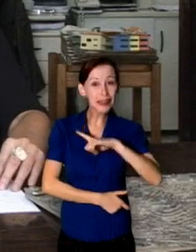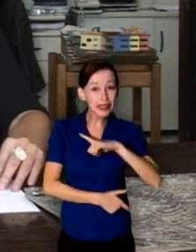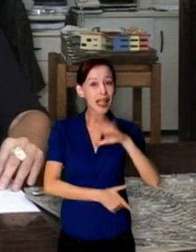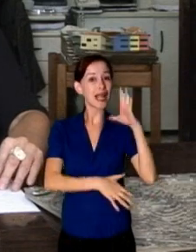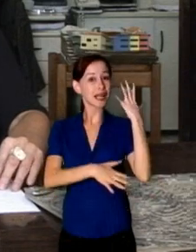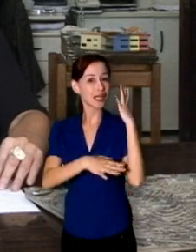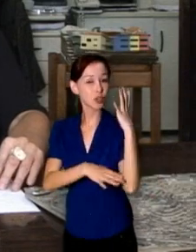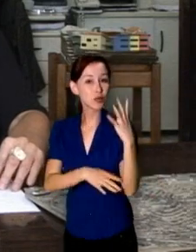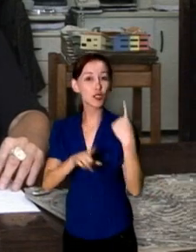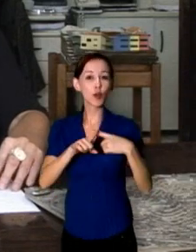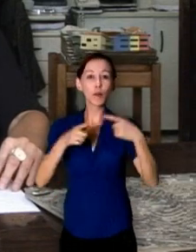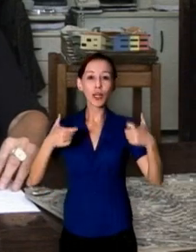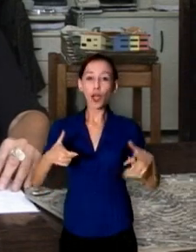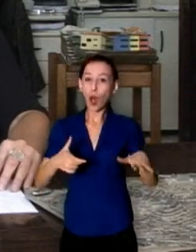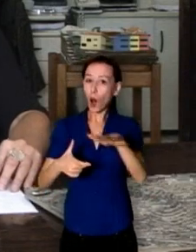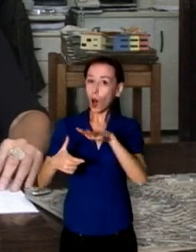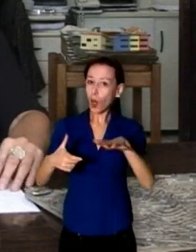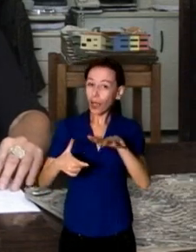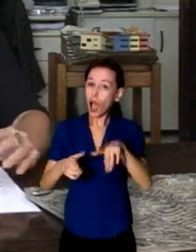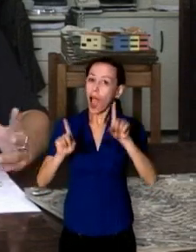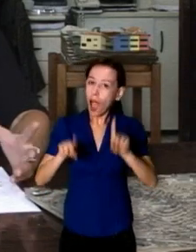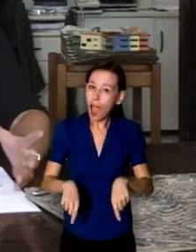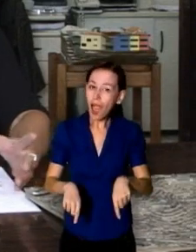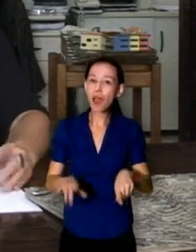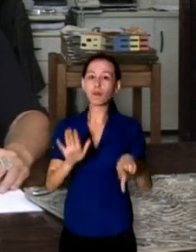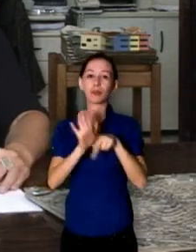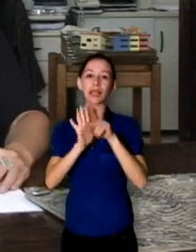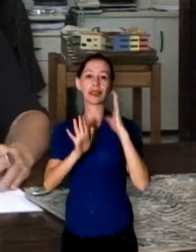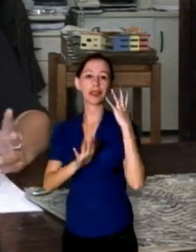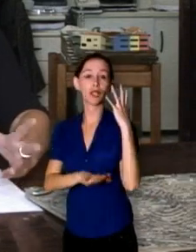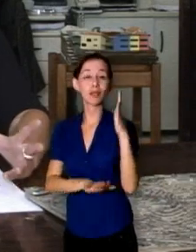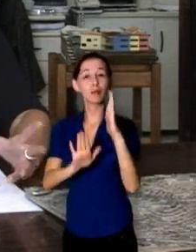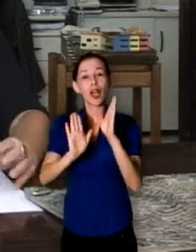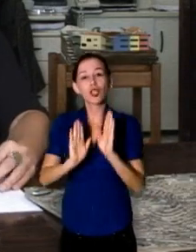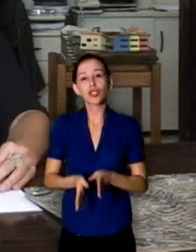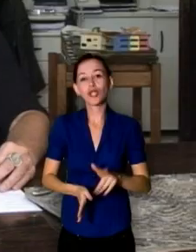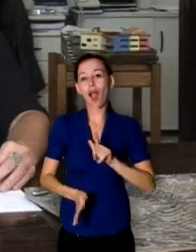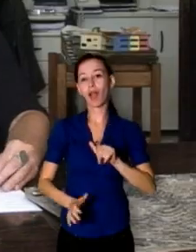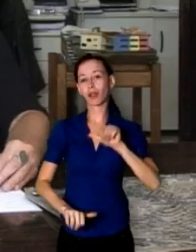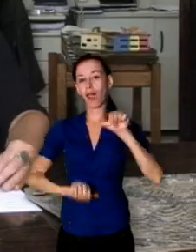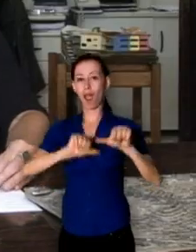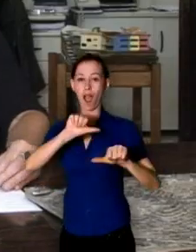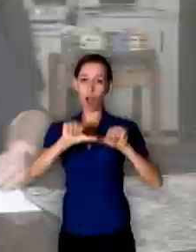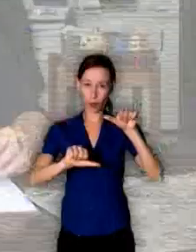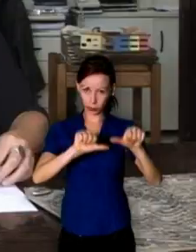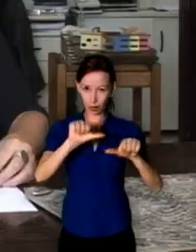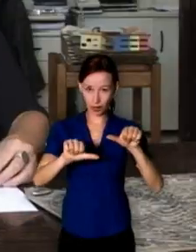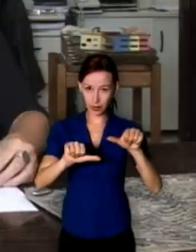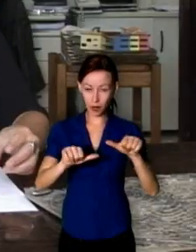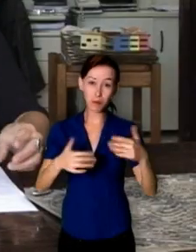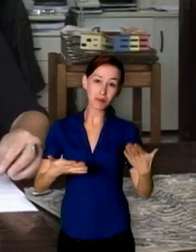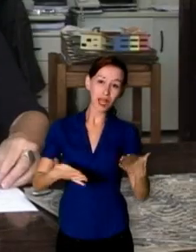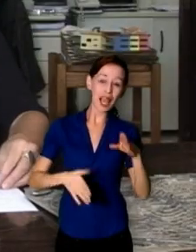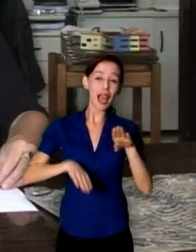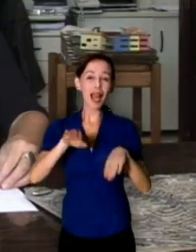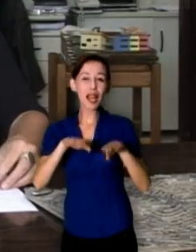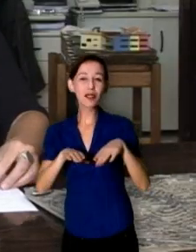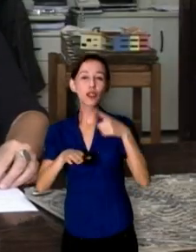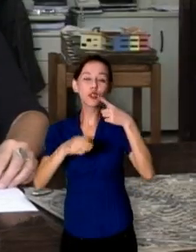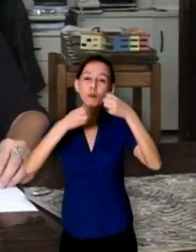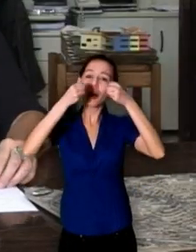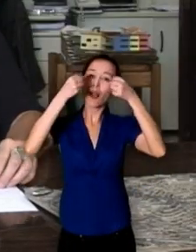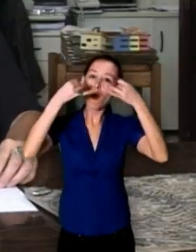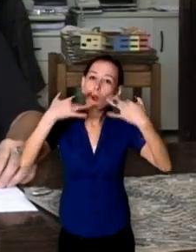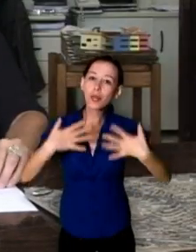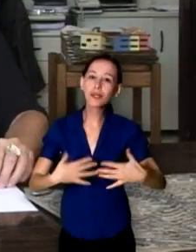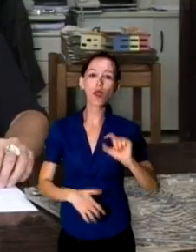o espaço que a gente vive já é uma natureza completamente alterada, né? Nós já fazemos parte disso. Talvez um conceito de paisagem